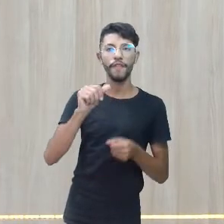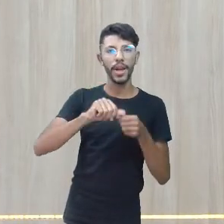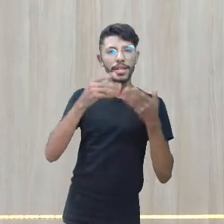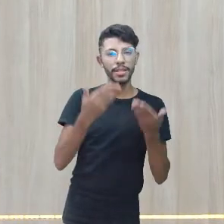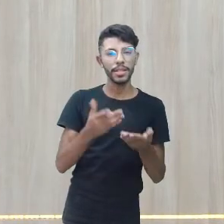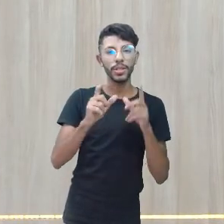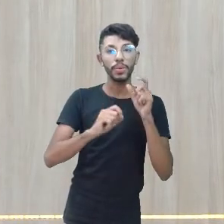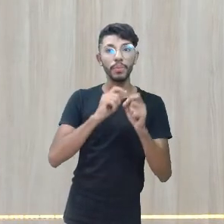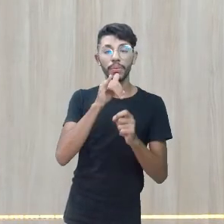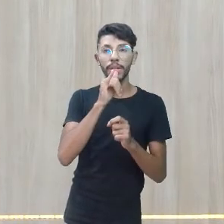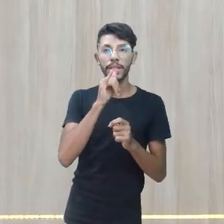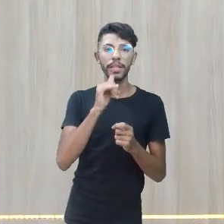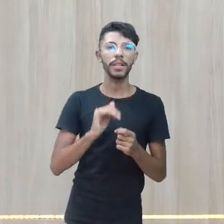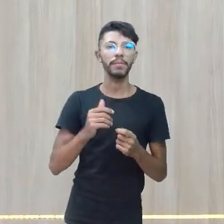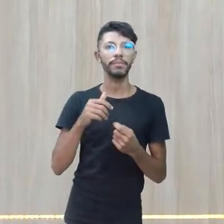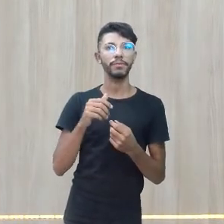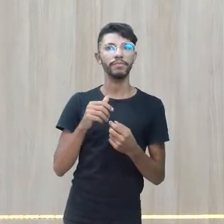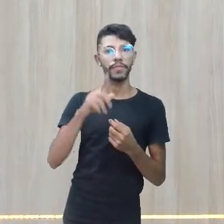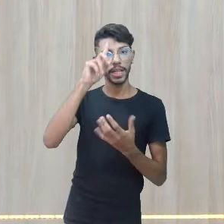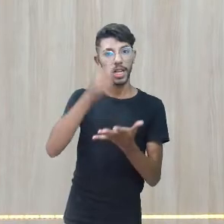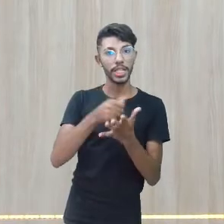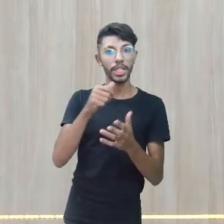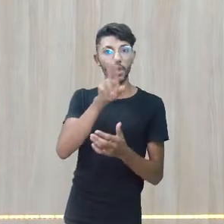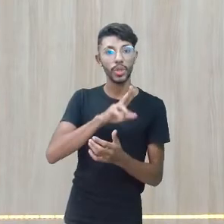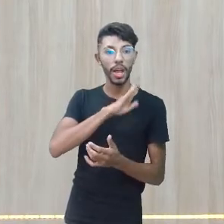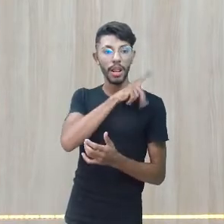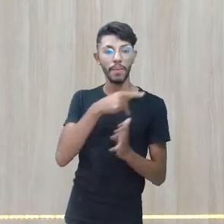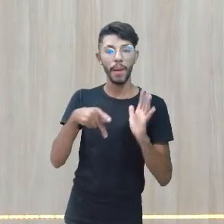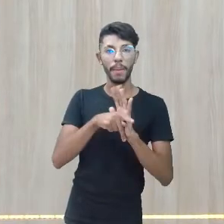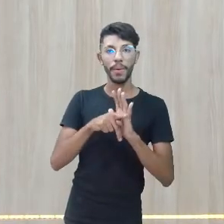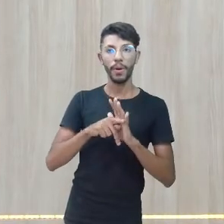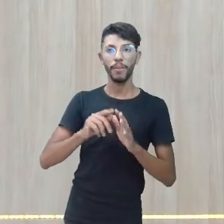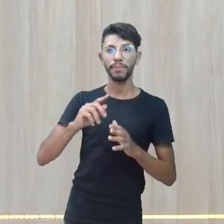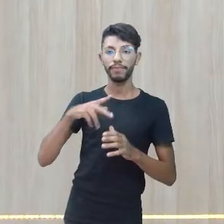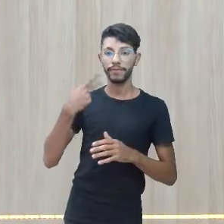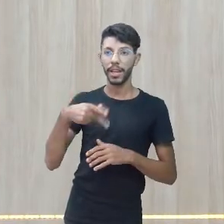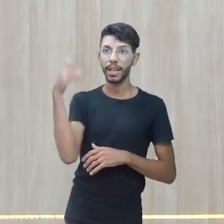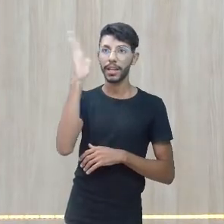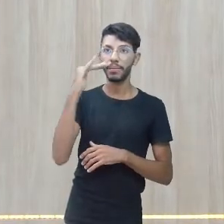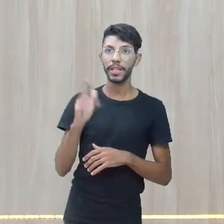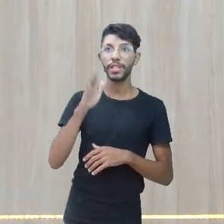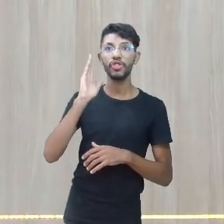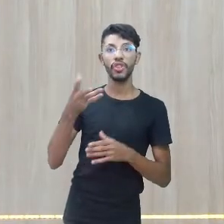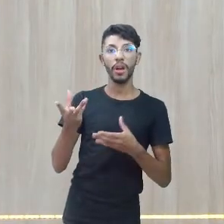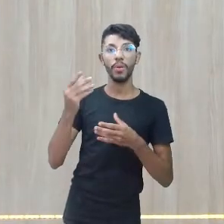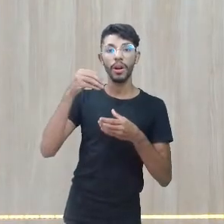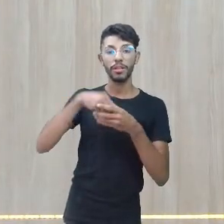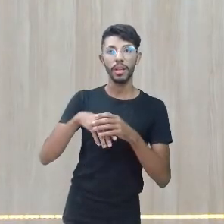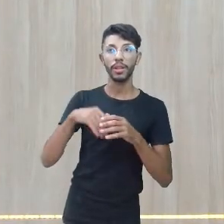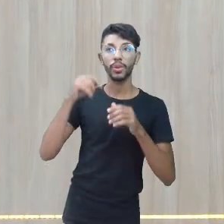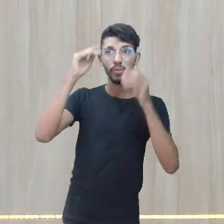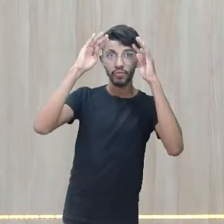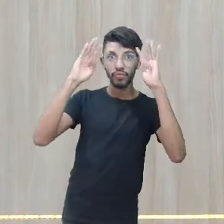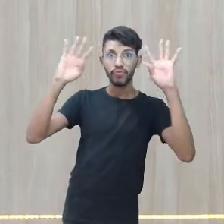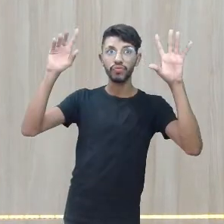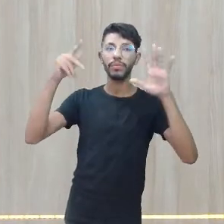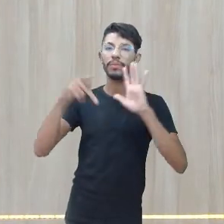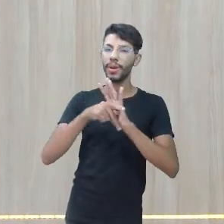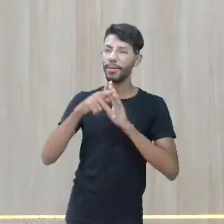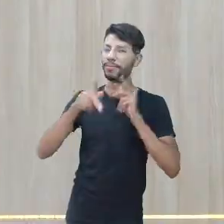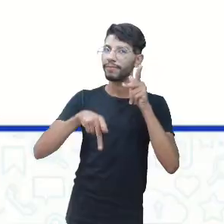essa atenção, já é algo que já está no imaginário popular. Então, a cobra, não